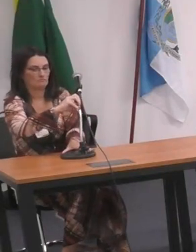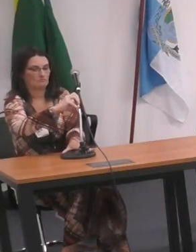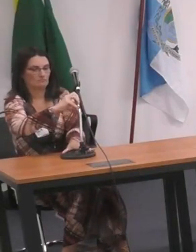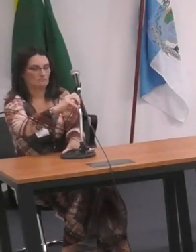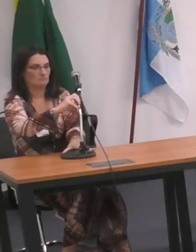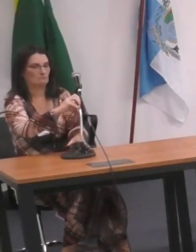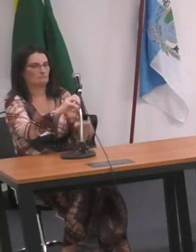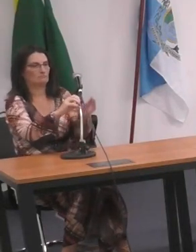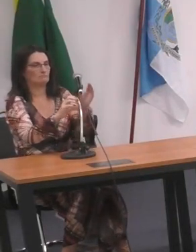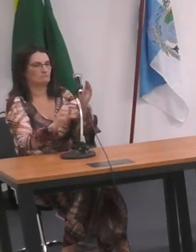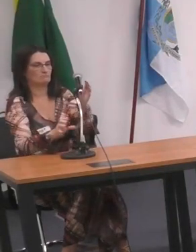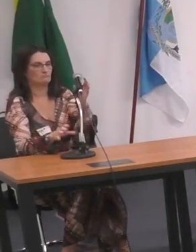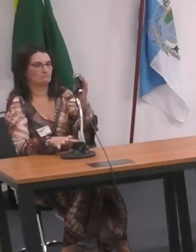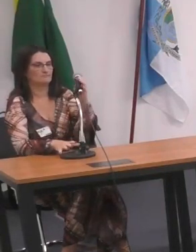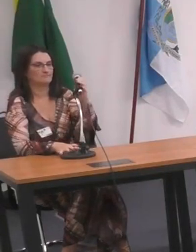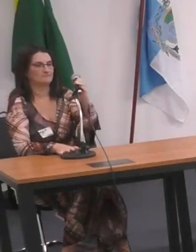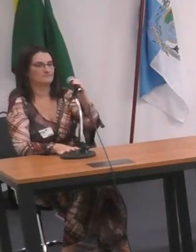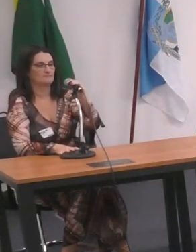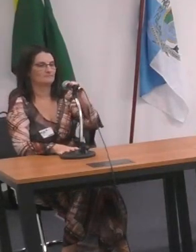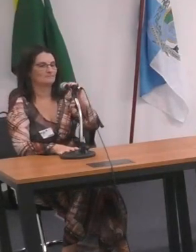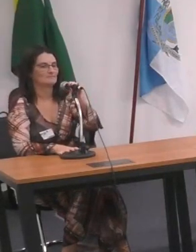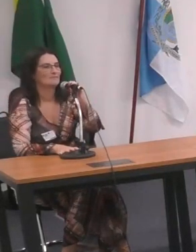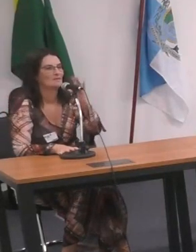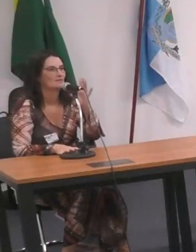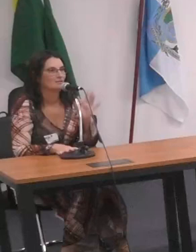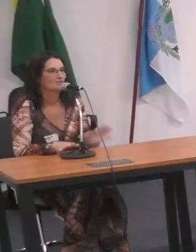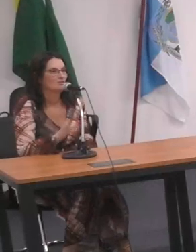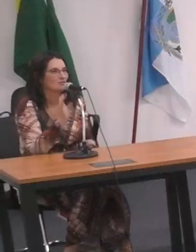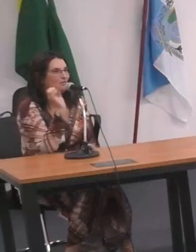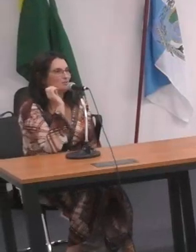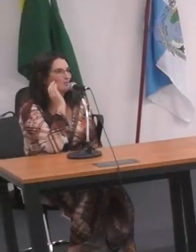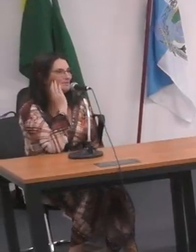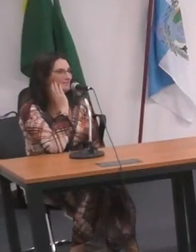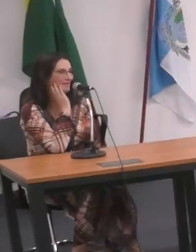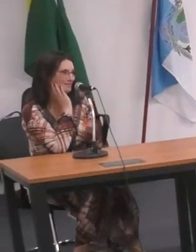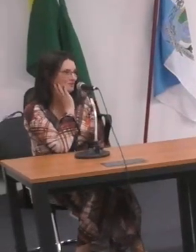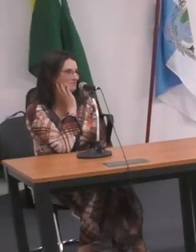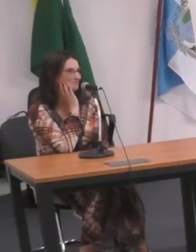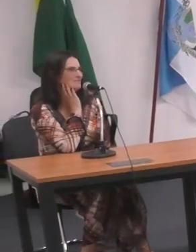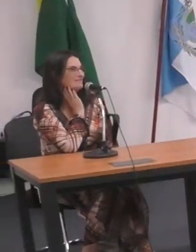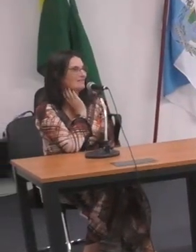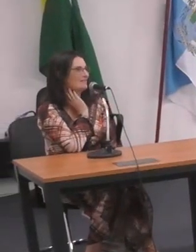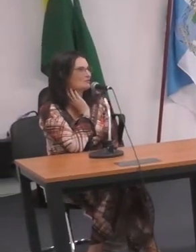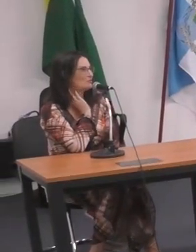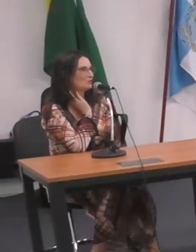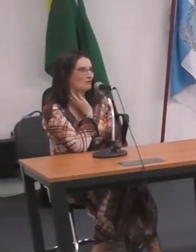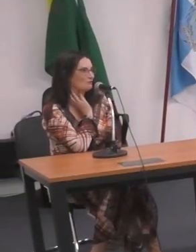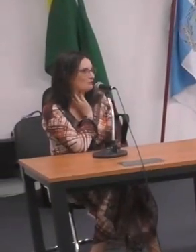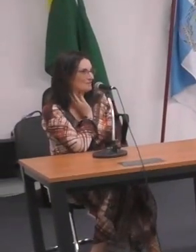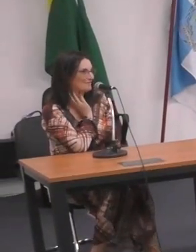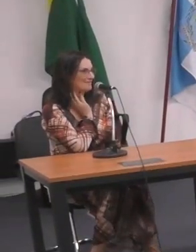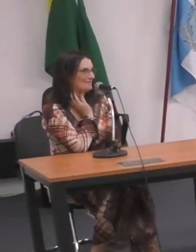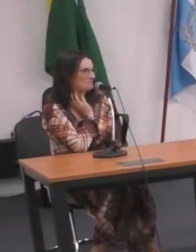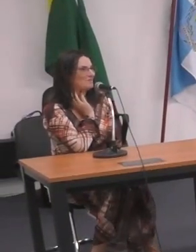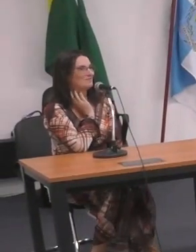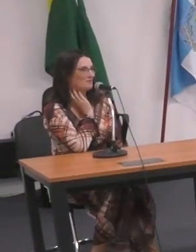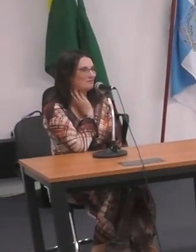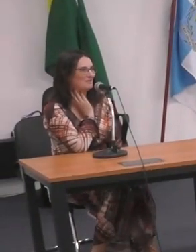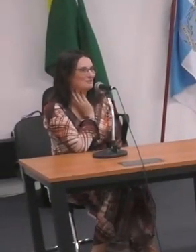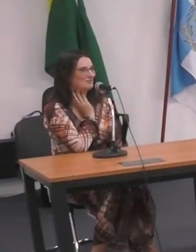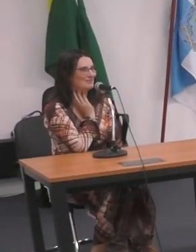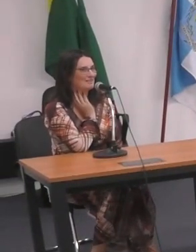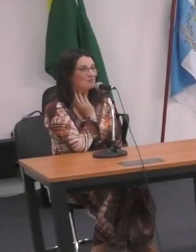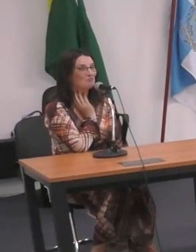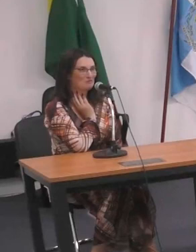Antônio Ariane Paiva por favor Ariane gente boa tarde juro que eu não vou me estender porque